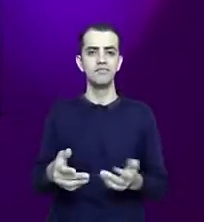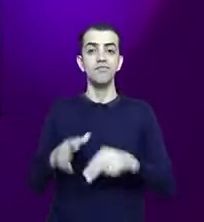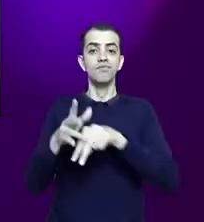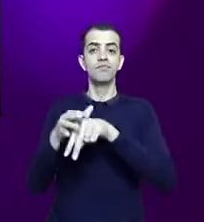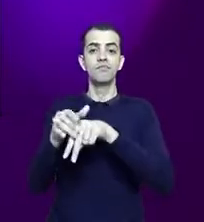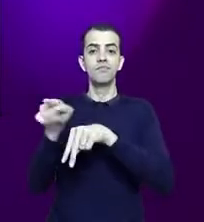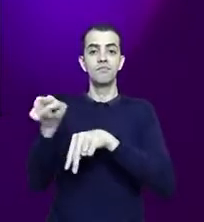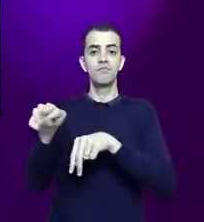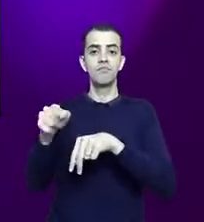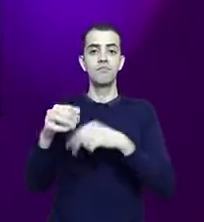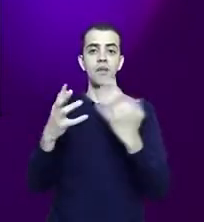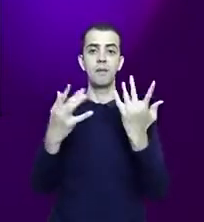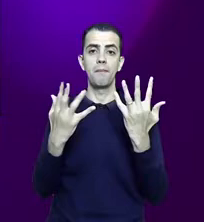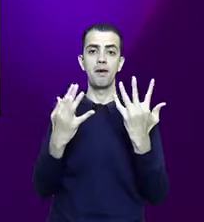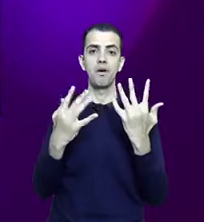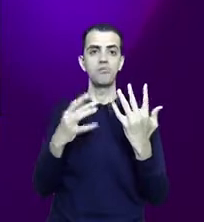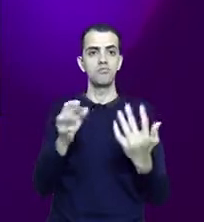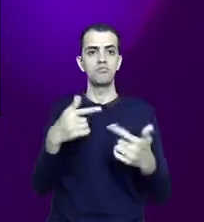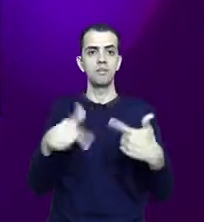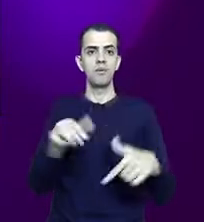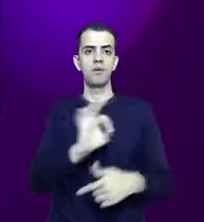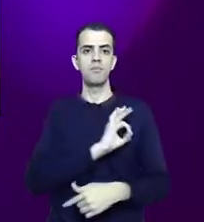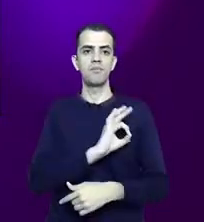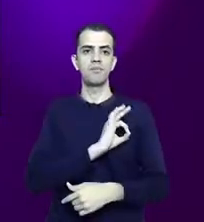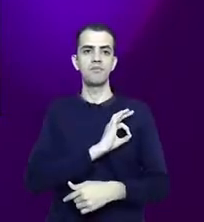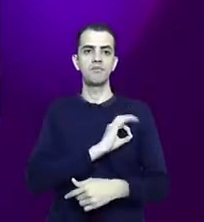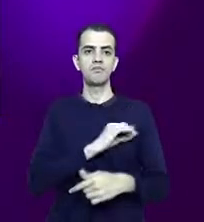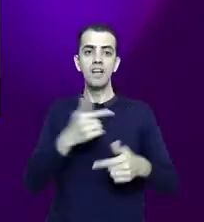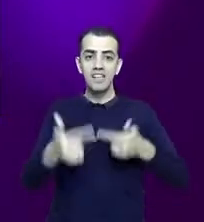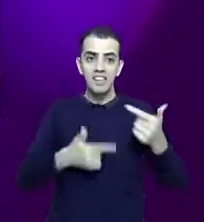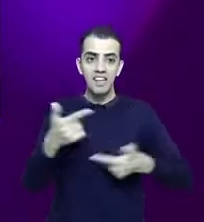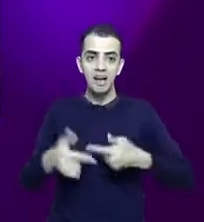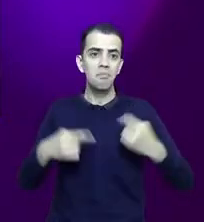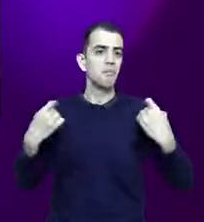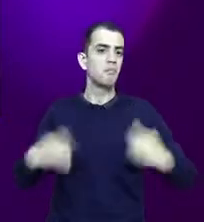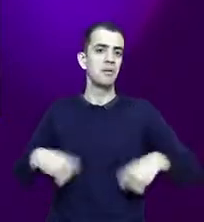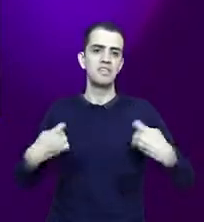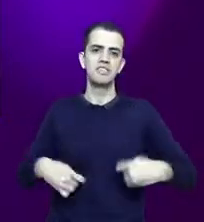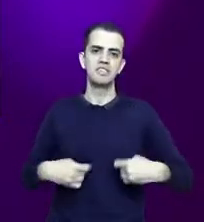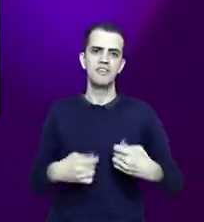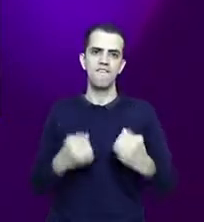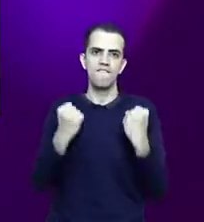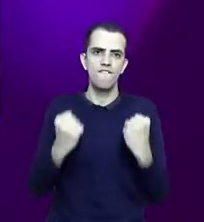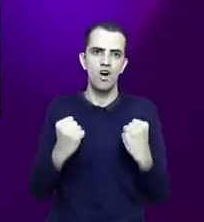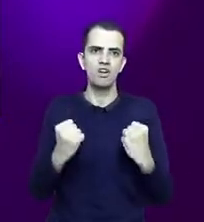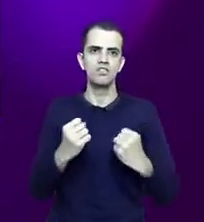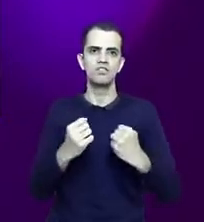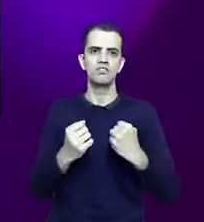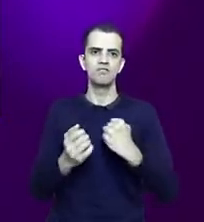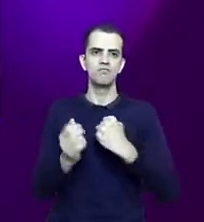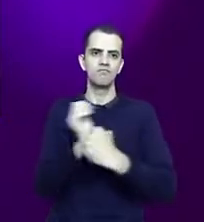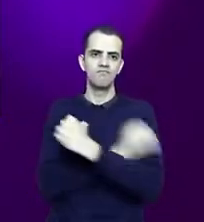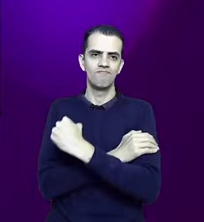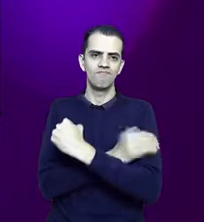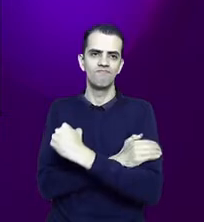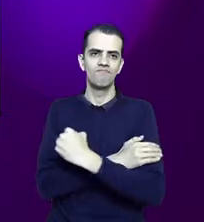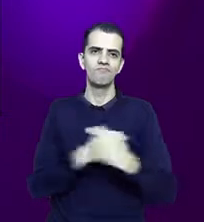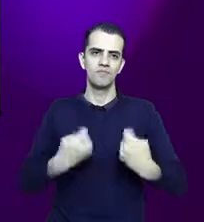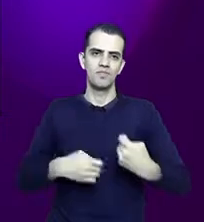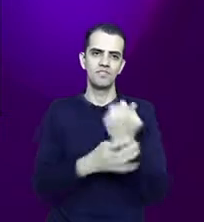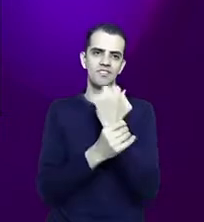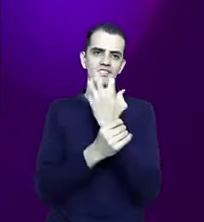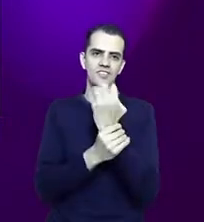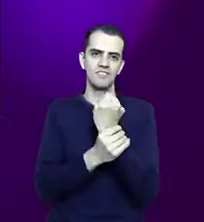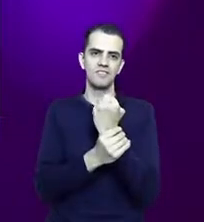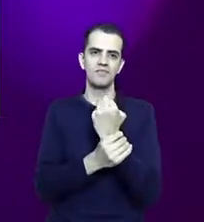mão dele, né, como policial, é atividade que exige força, né? Então, não tenho dúvida que você